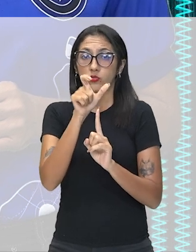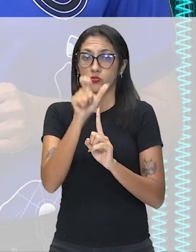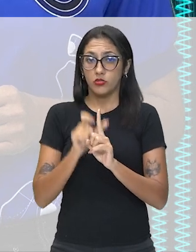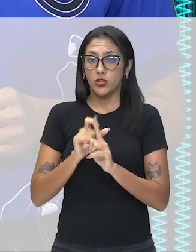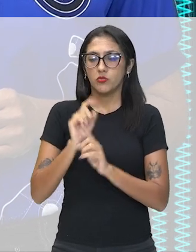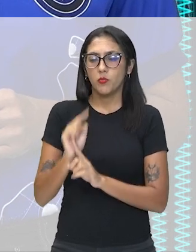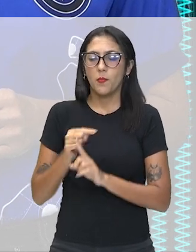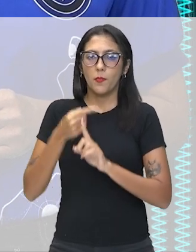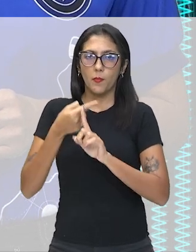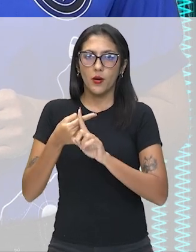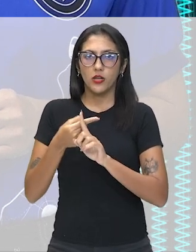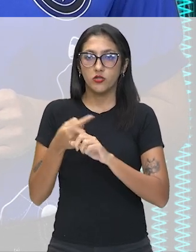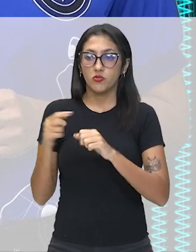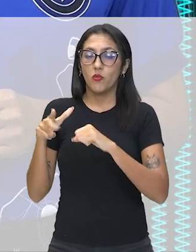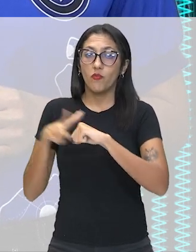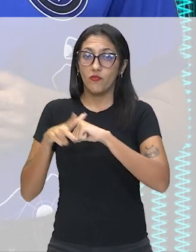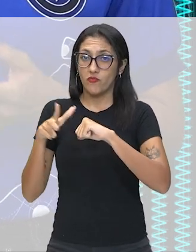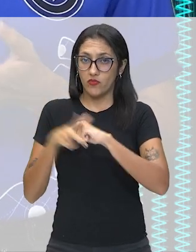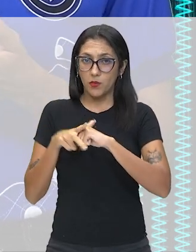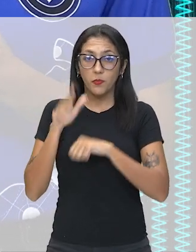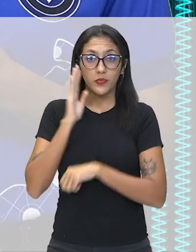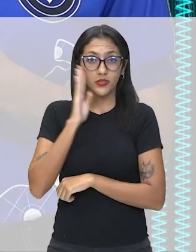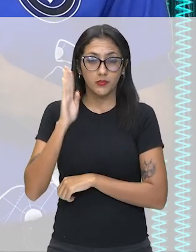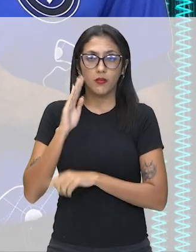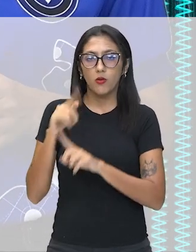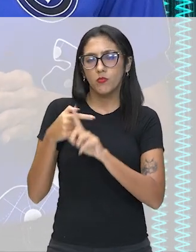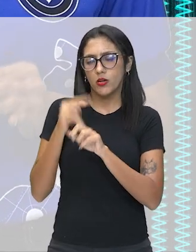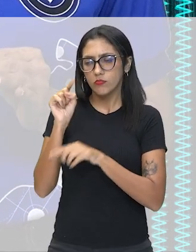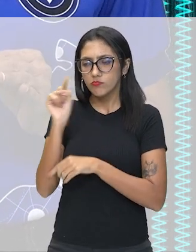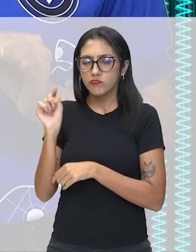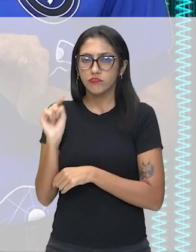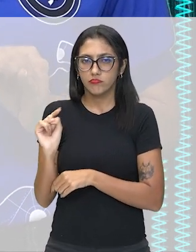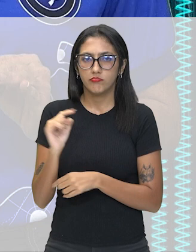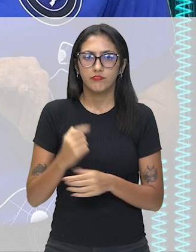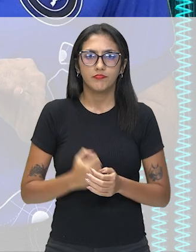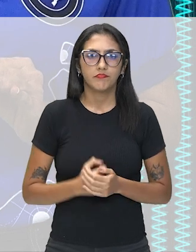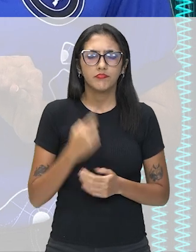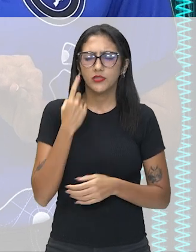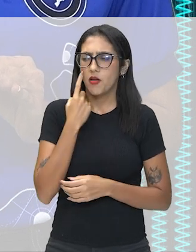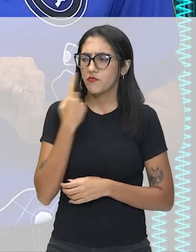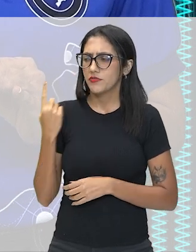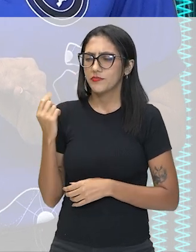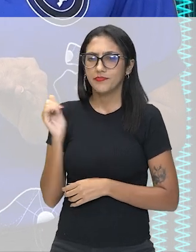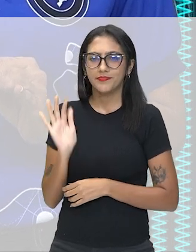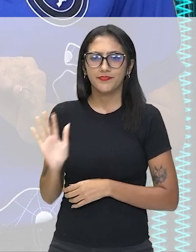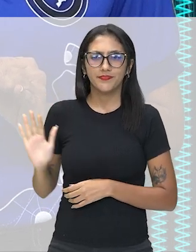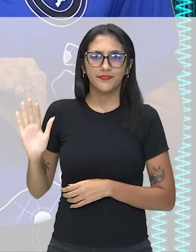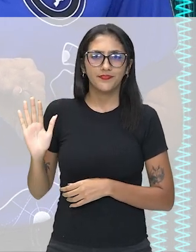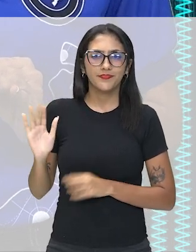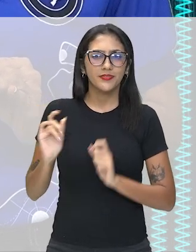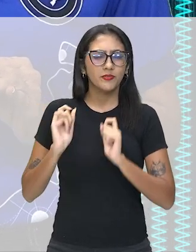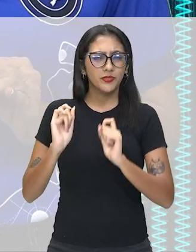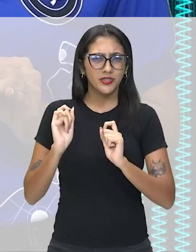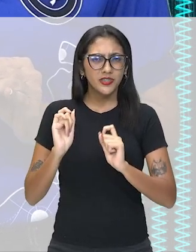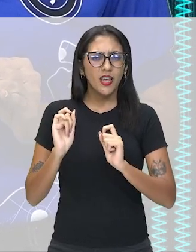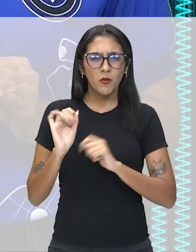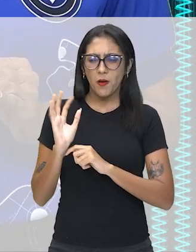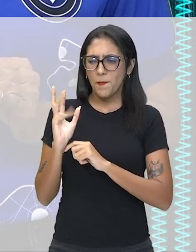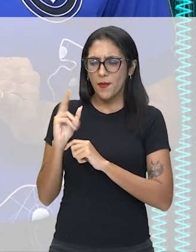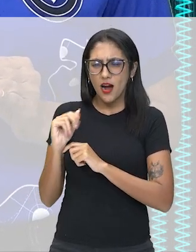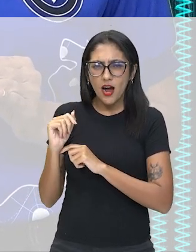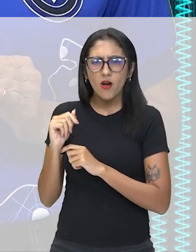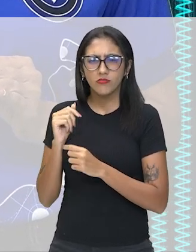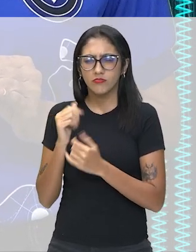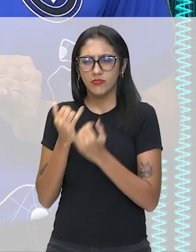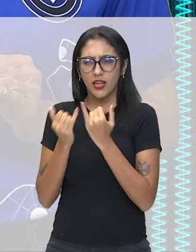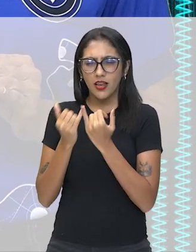verb. Então, aqui vocês observam aqui a nossa imagem, não é? Tem aqui uma mãozinha de criança, vários pincéis. E